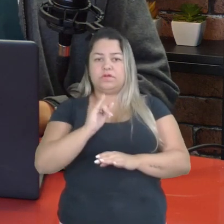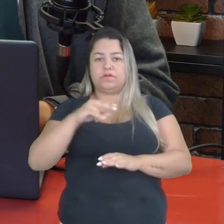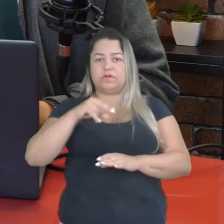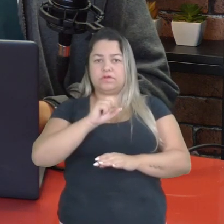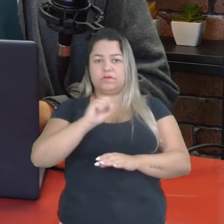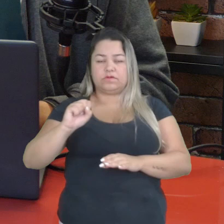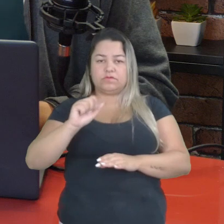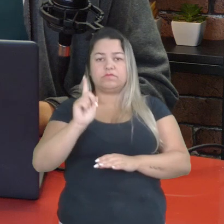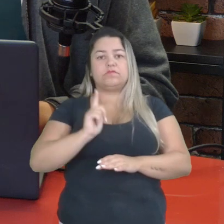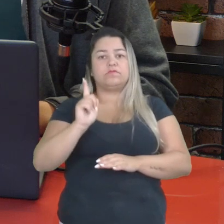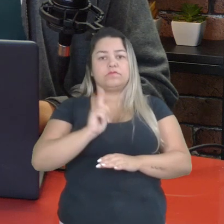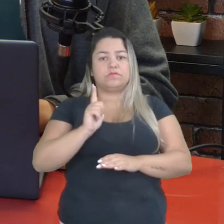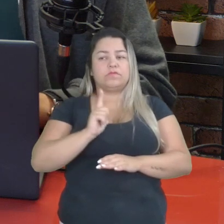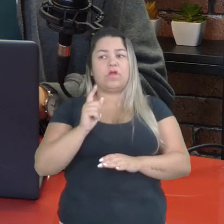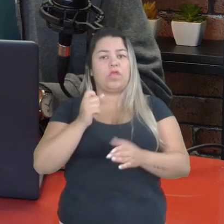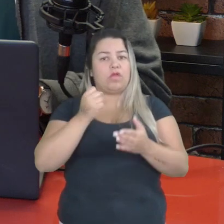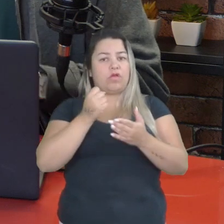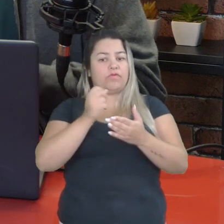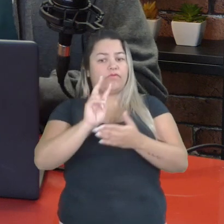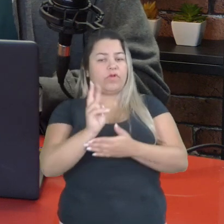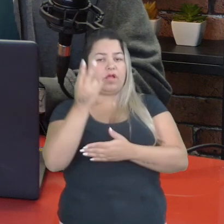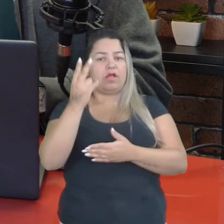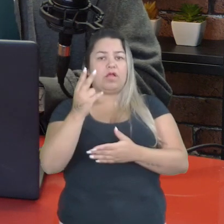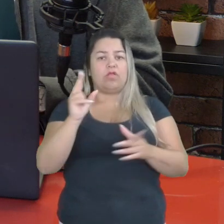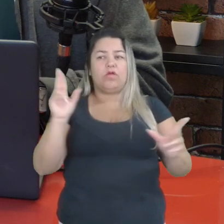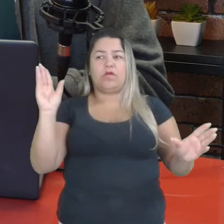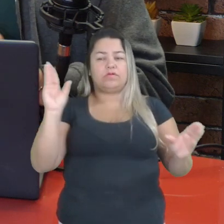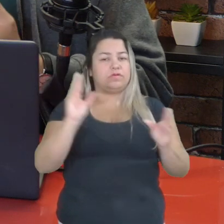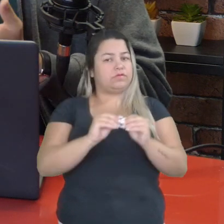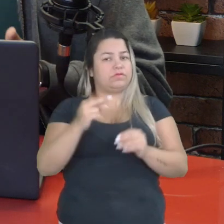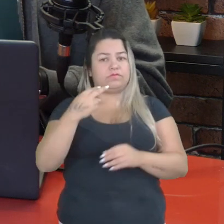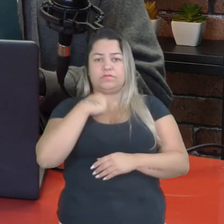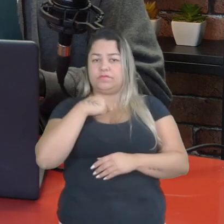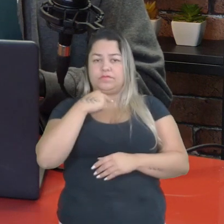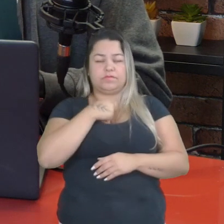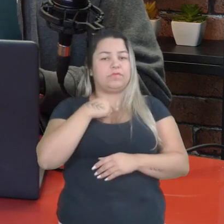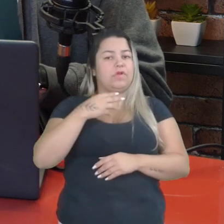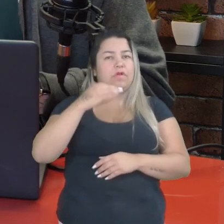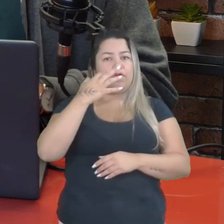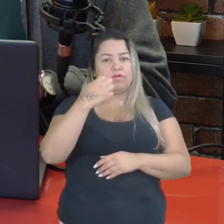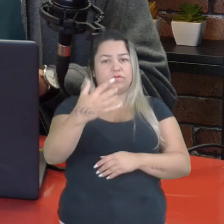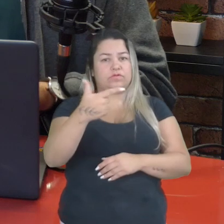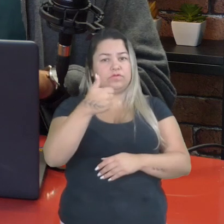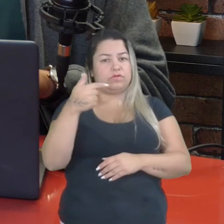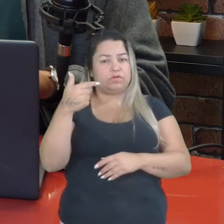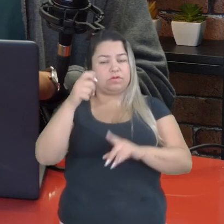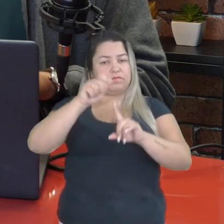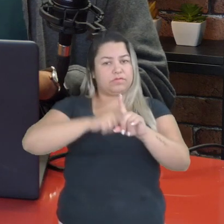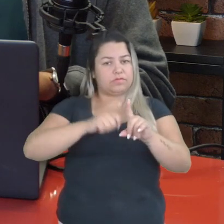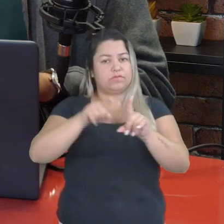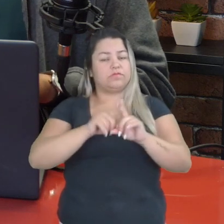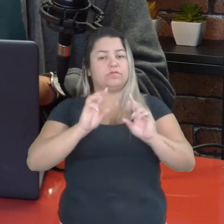do INSS. Para obter a passagem pelo preço reduzido, os aposentados não podem ter viajado de avião nos últimos 12